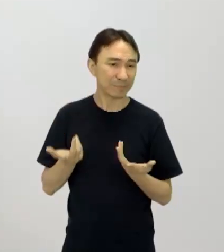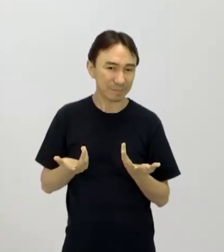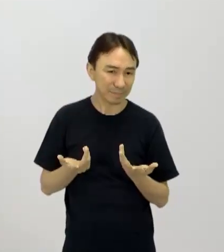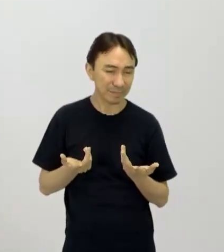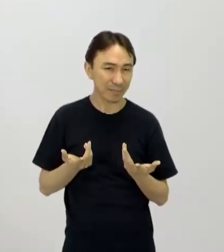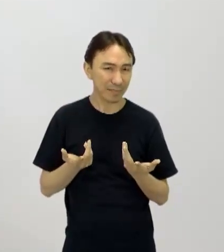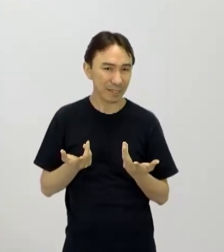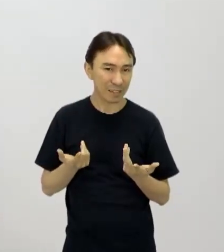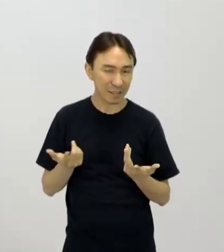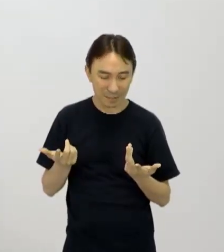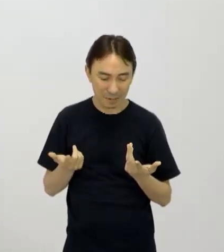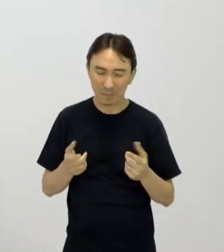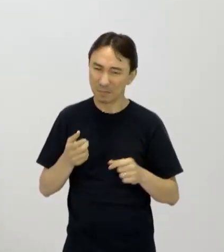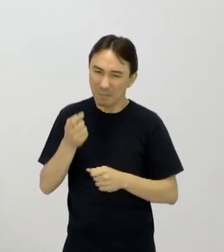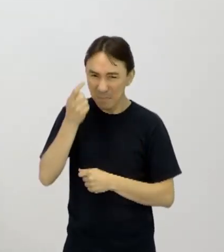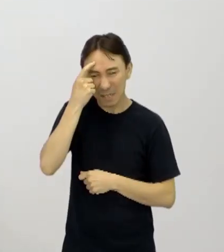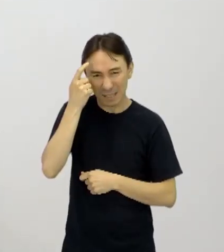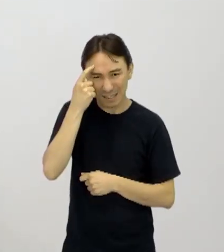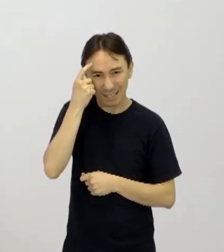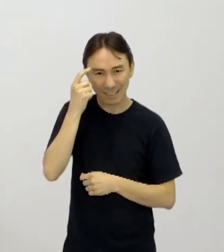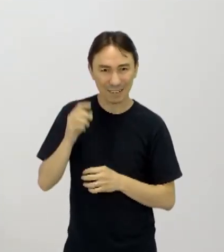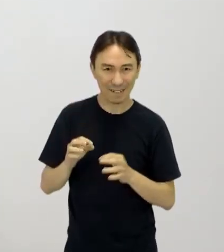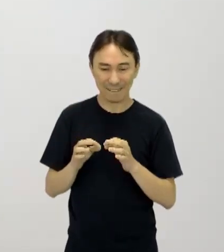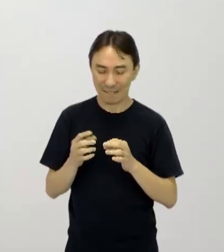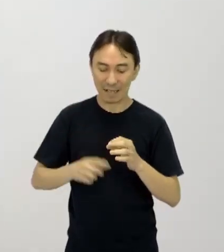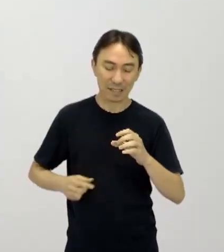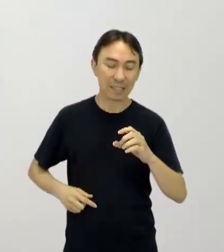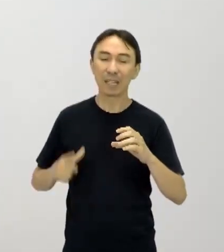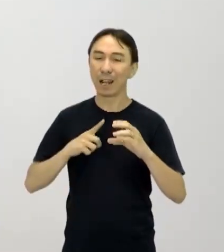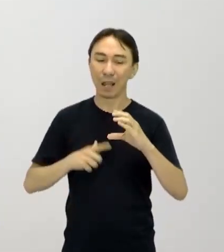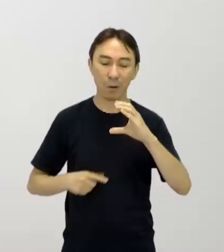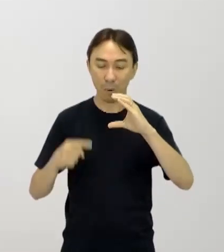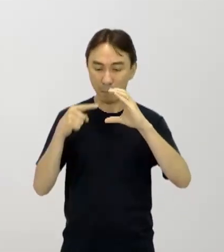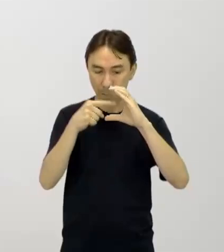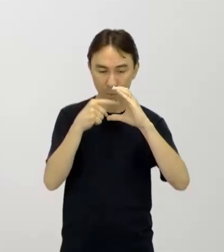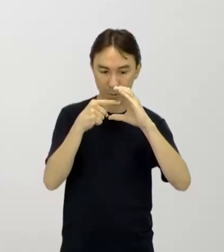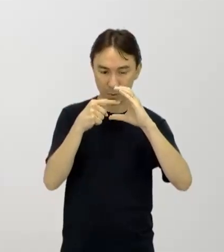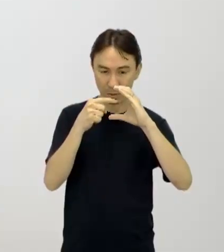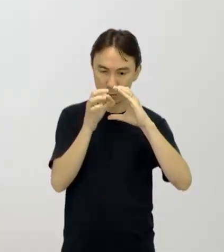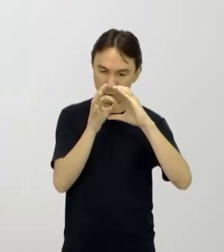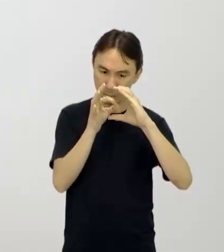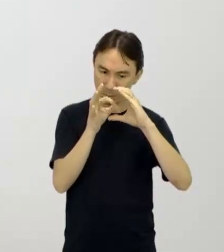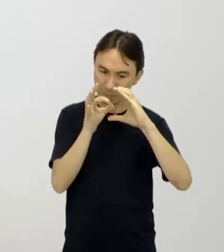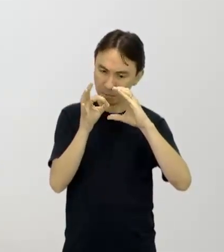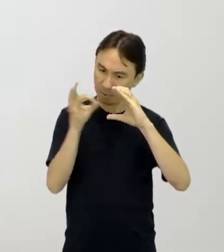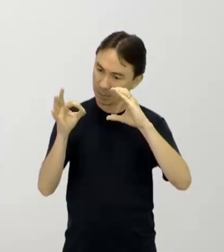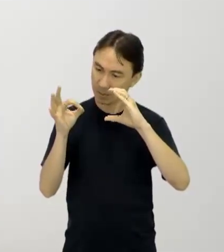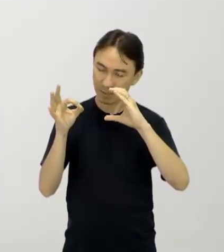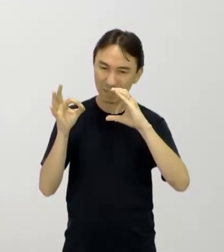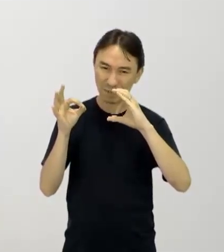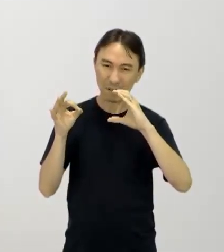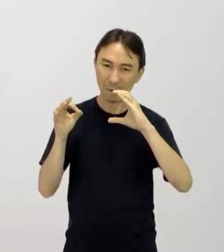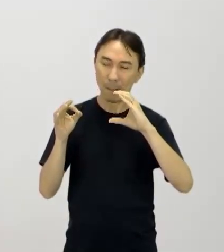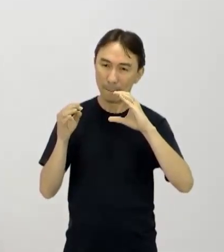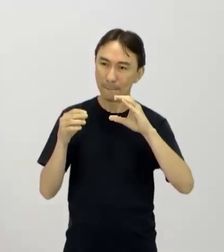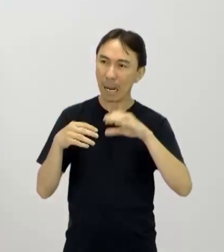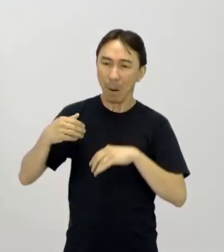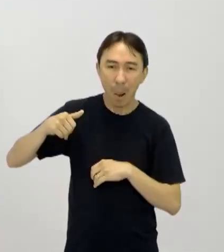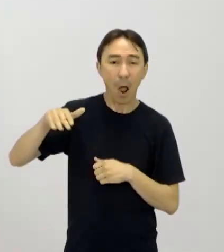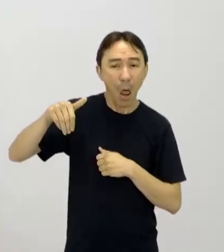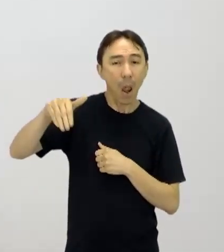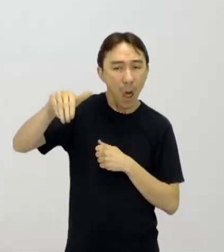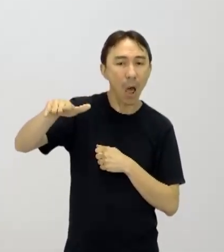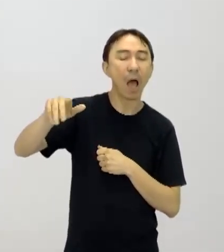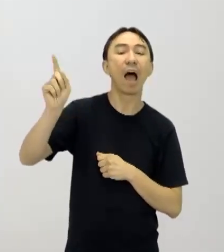uma coisa mais geométrica, digamos, se você medir lá do centro, o ponto mais afastado seria o Chimborazo. Aí a gente trouxe aqui para a